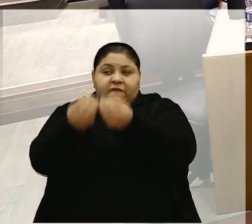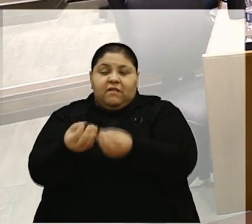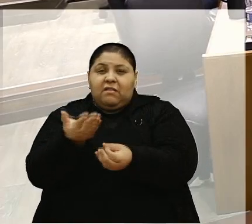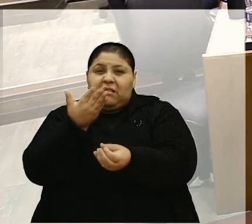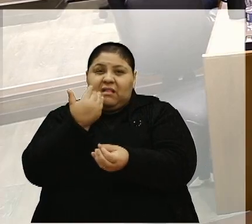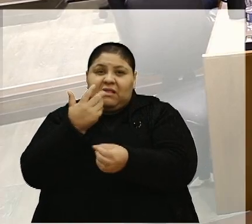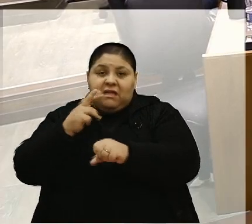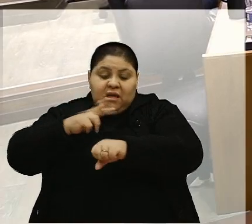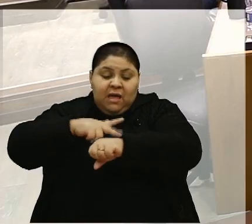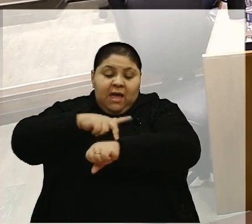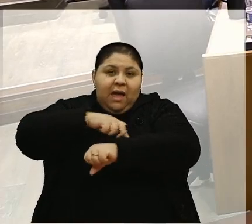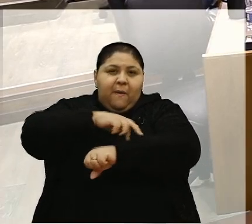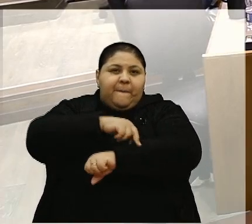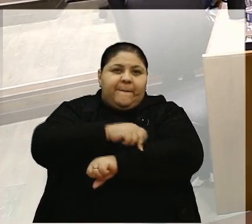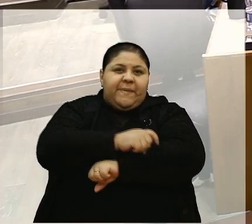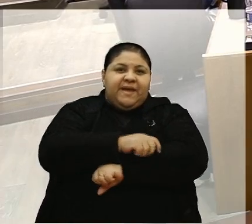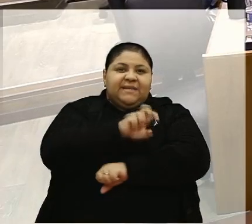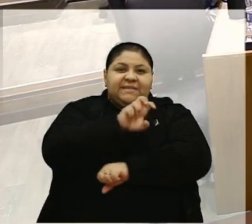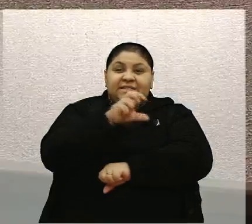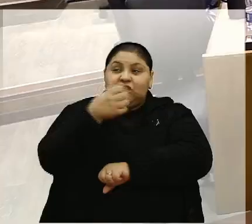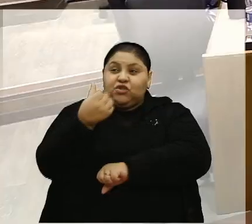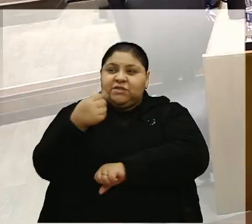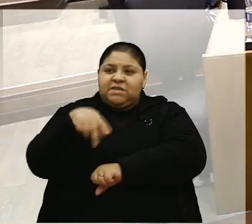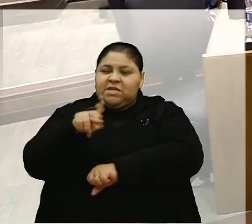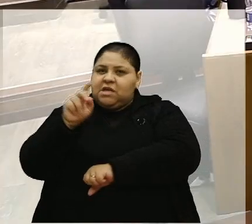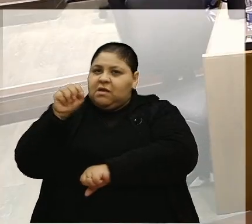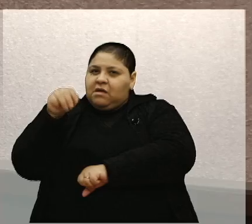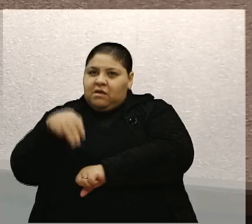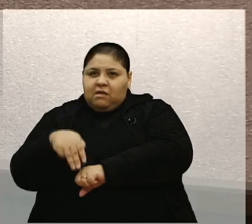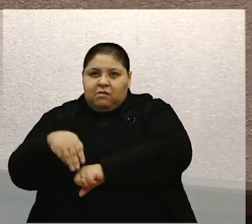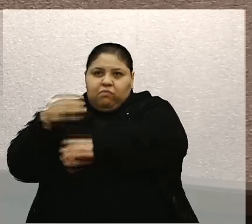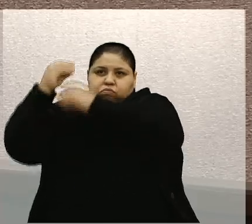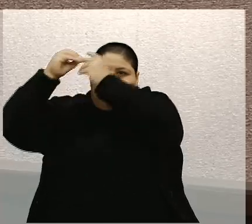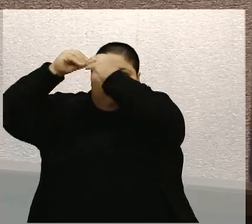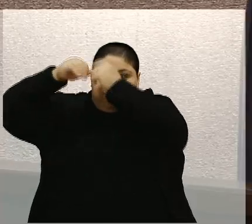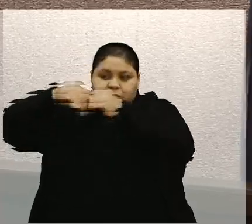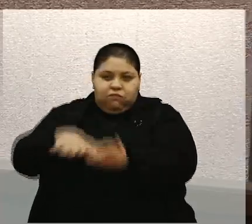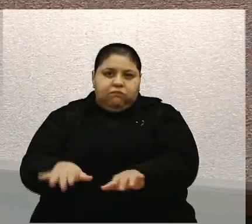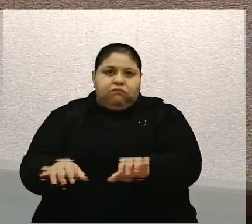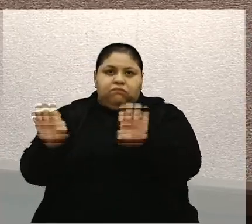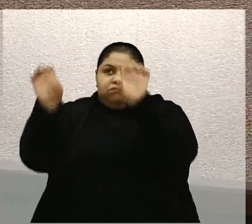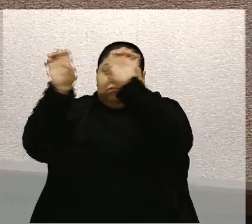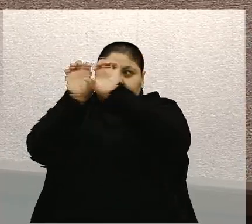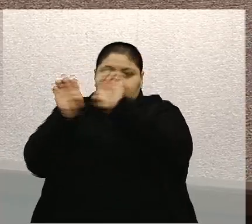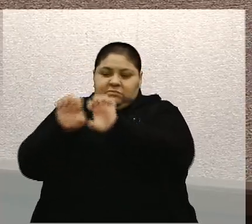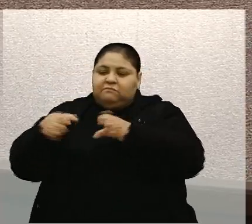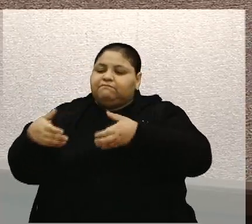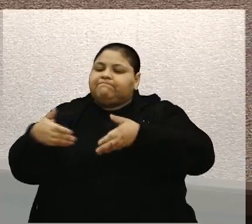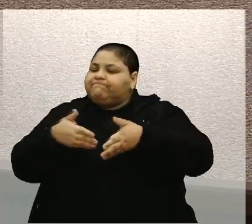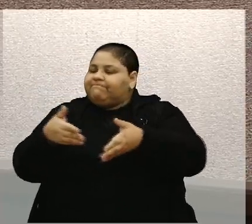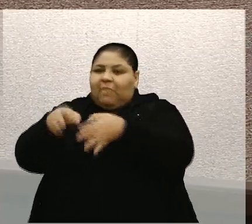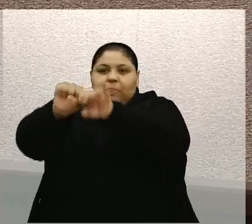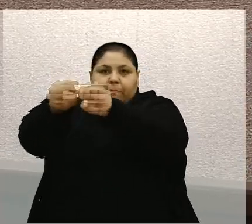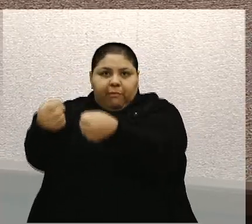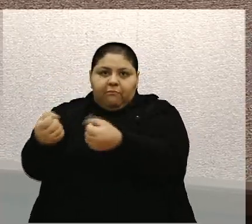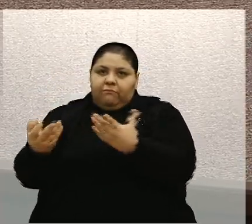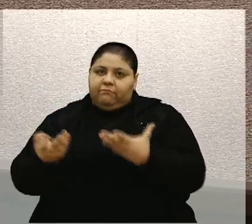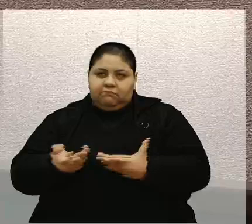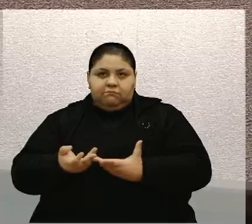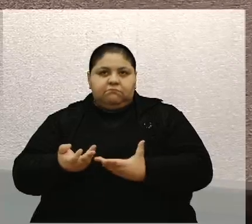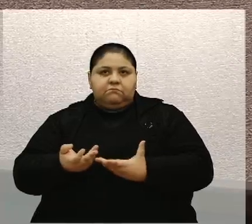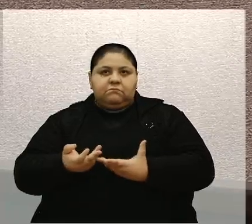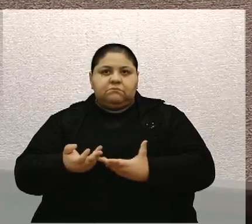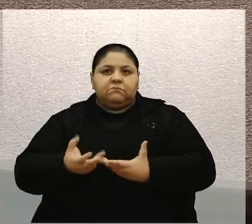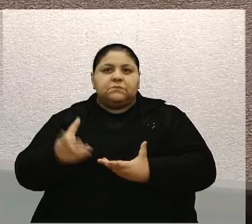5, 6 quilômetros. São barreiras gigantes que caíram. A estrutura de estradas realmente colapsou e